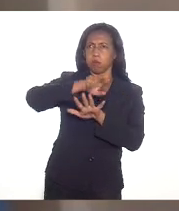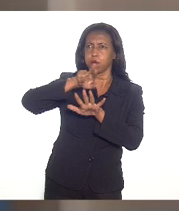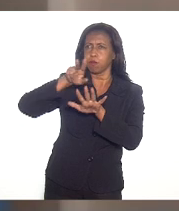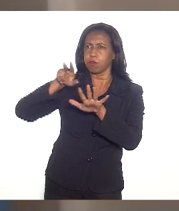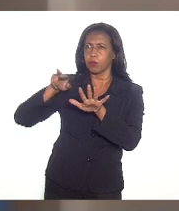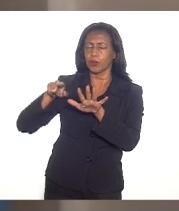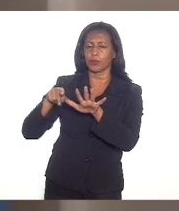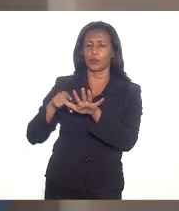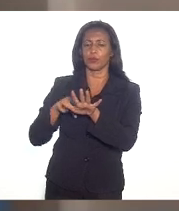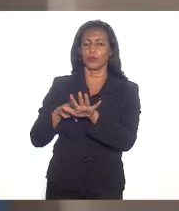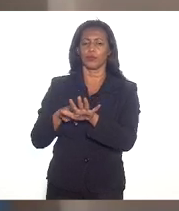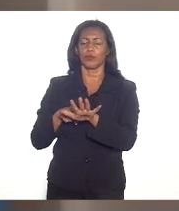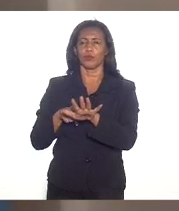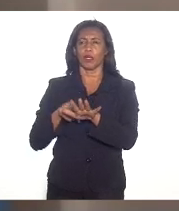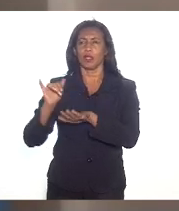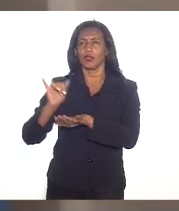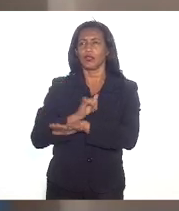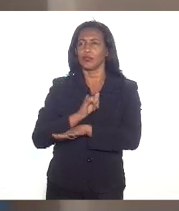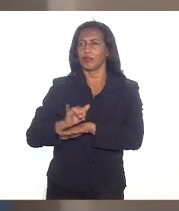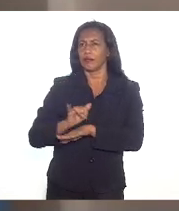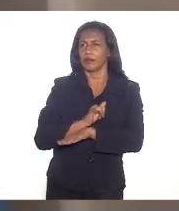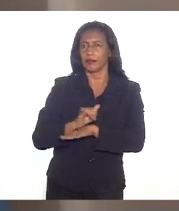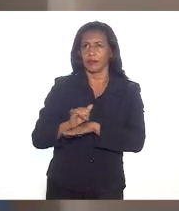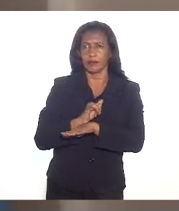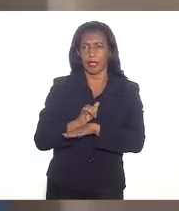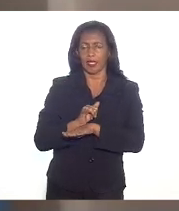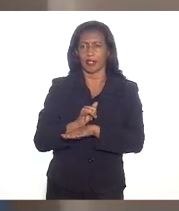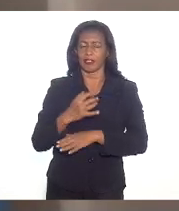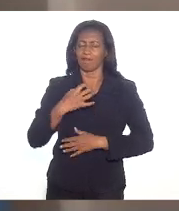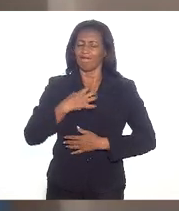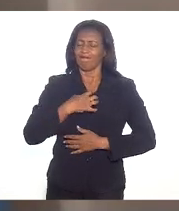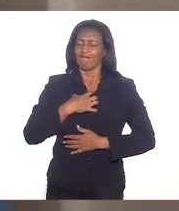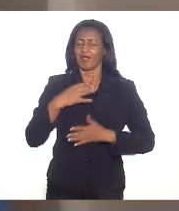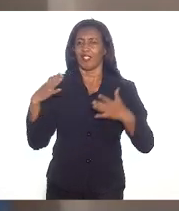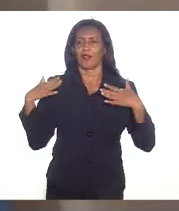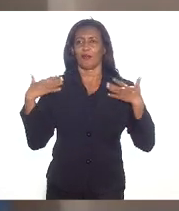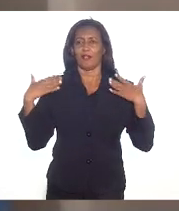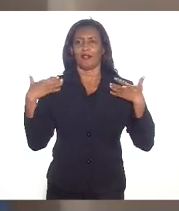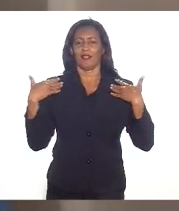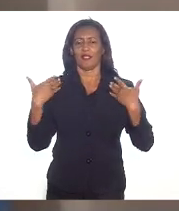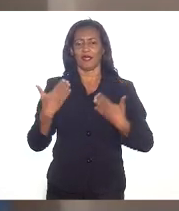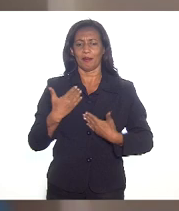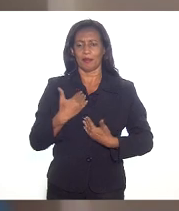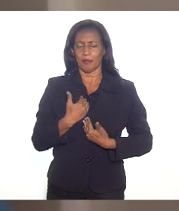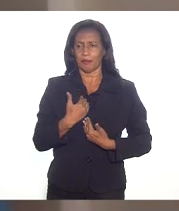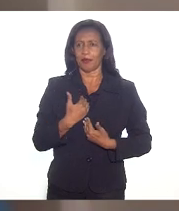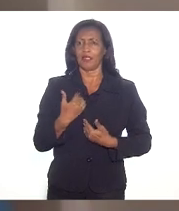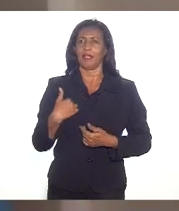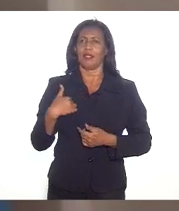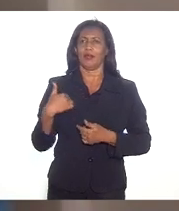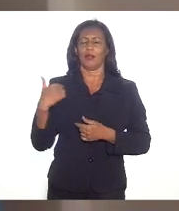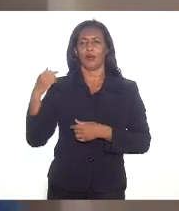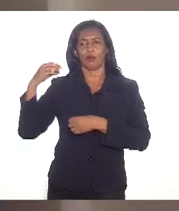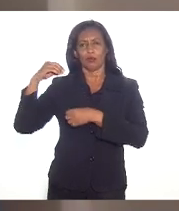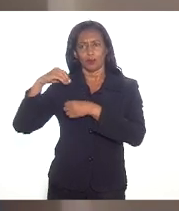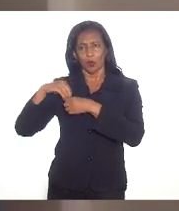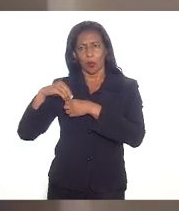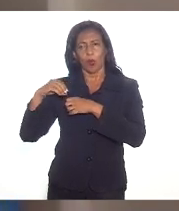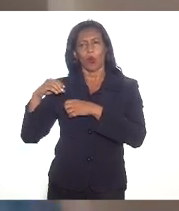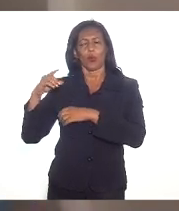as diversas estratégias, né? É até uma alegria para mim estar aqui. Eu sou professor da Universidade Federal do Rio de Janeiro, concursado